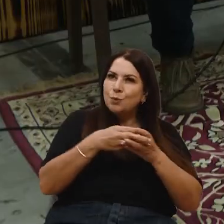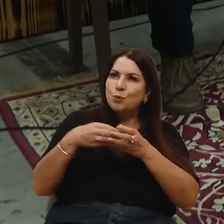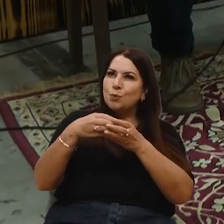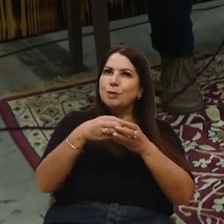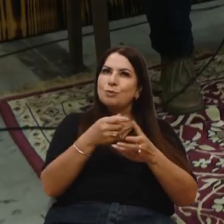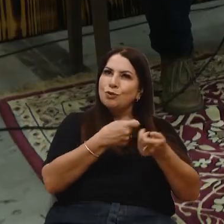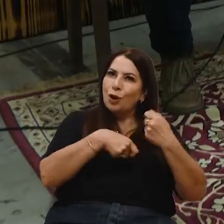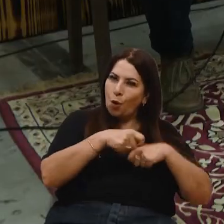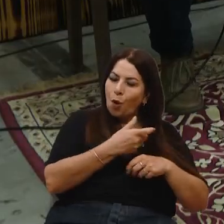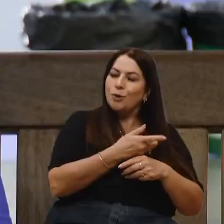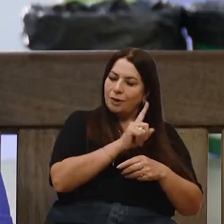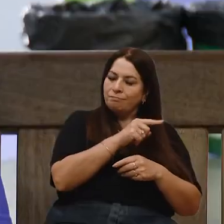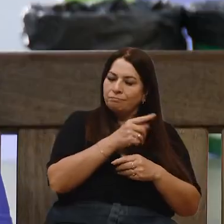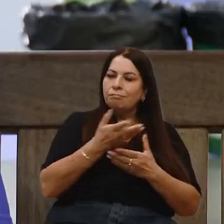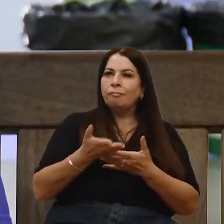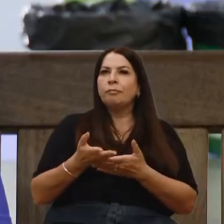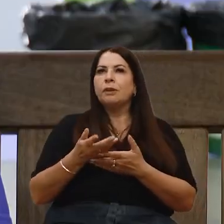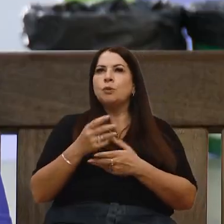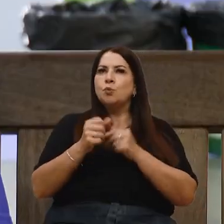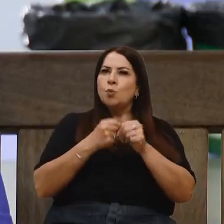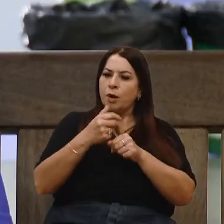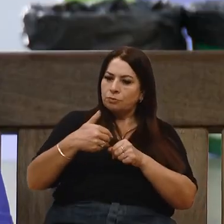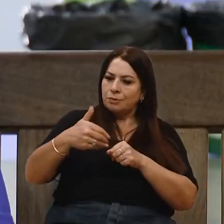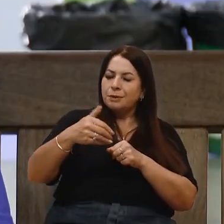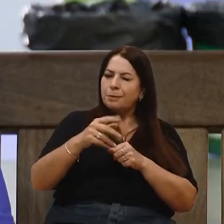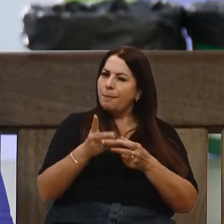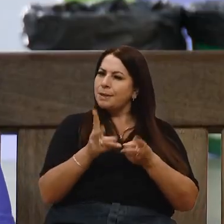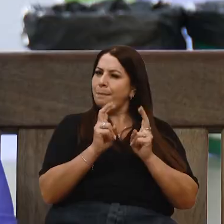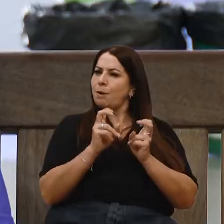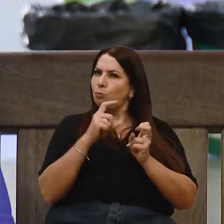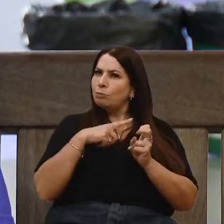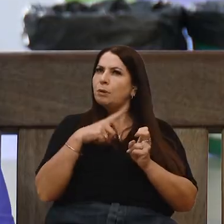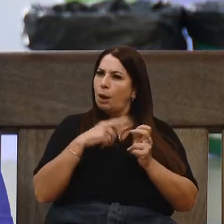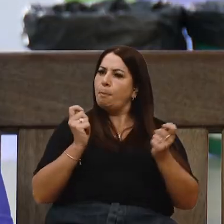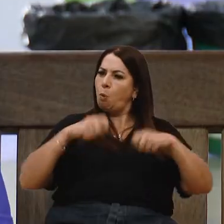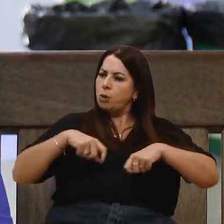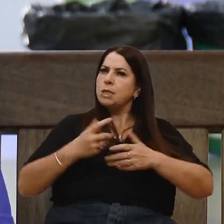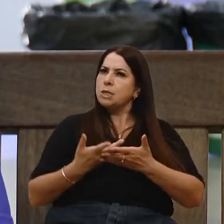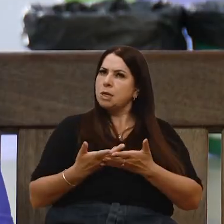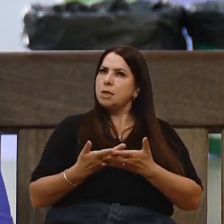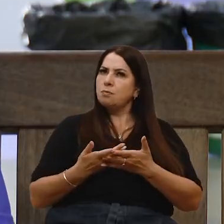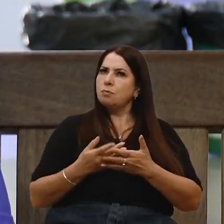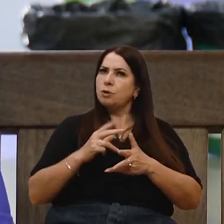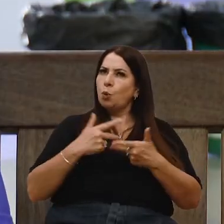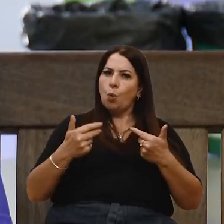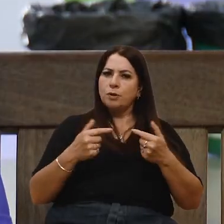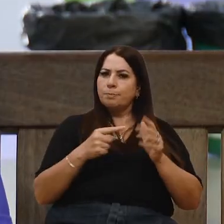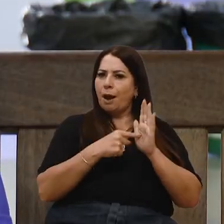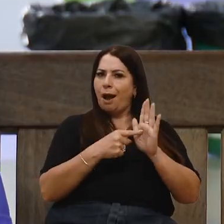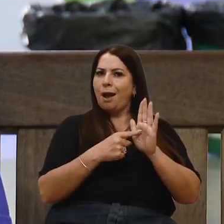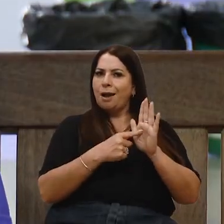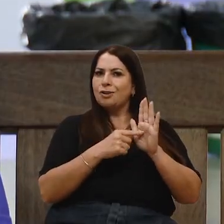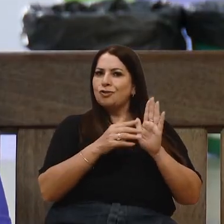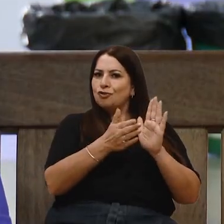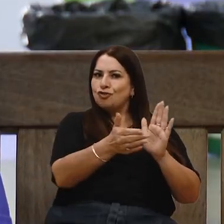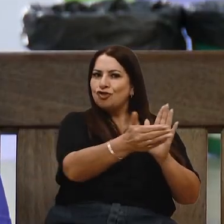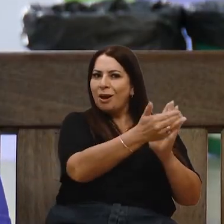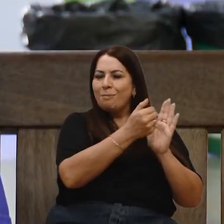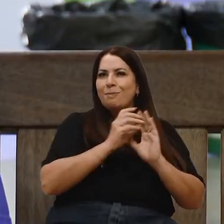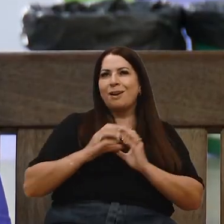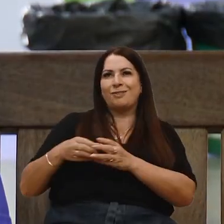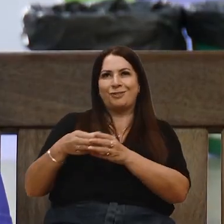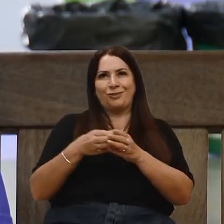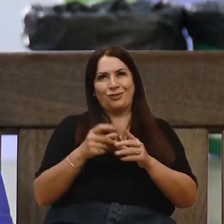especificamente um turismo de negócios, né? Exato. Mas de uns anos para cá, a gente percebeu que a gente tem potencial e atrativos para ter outros tipos